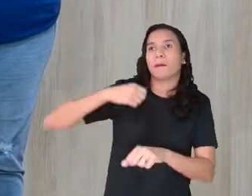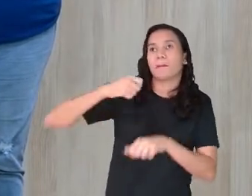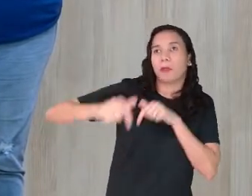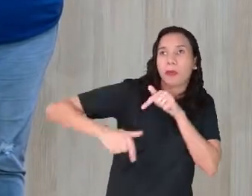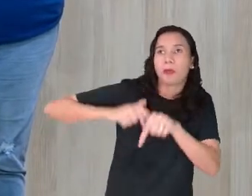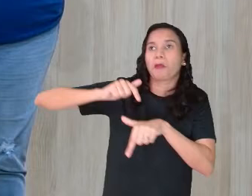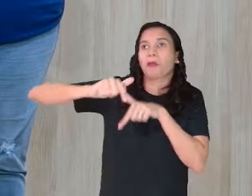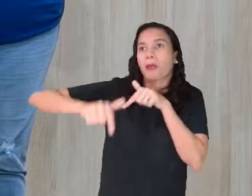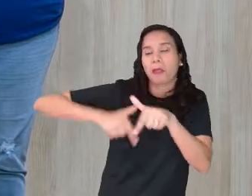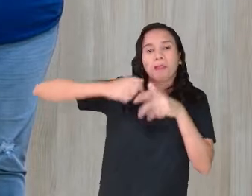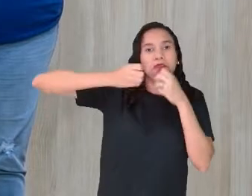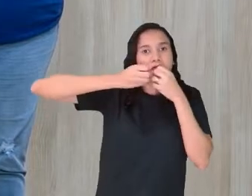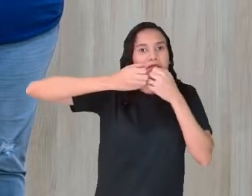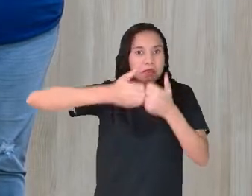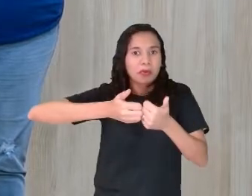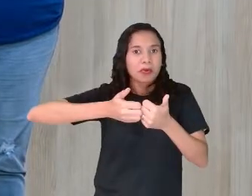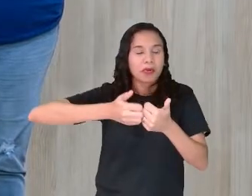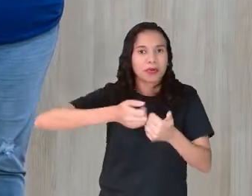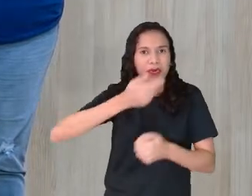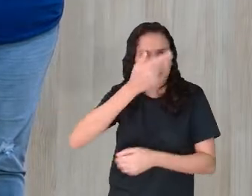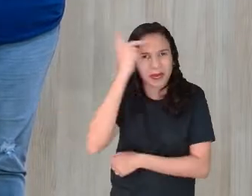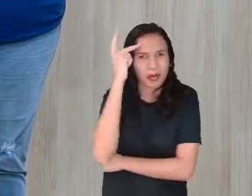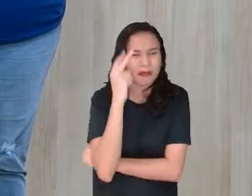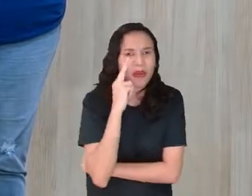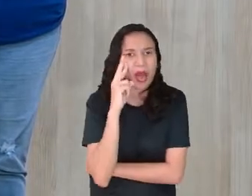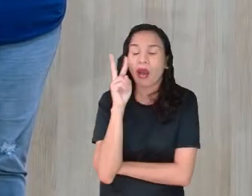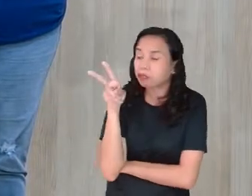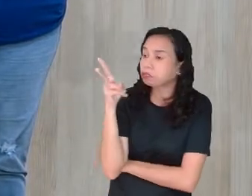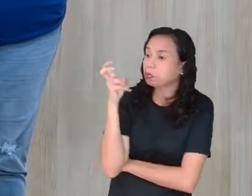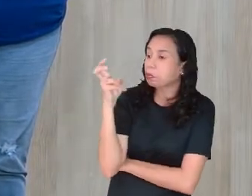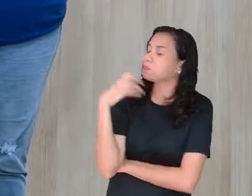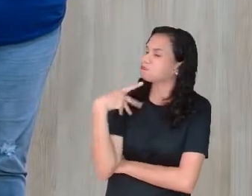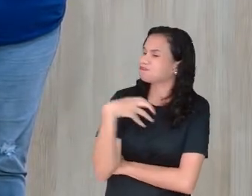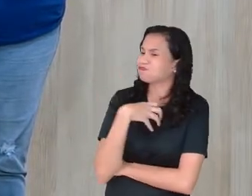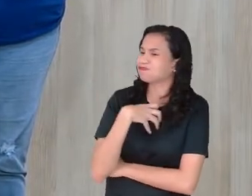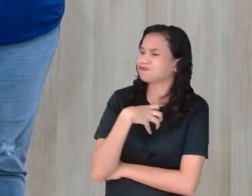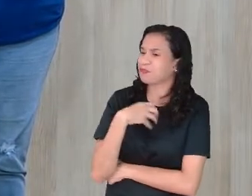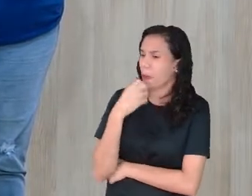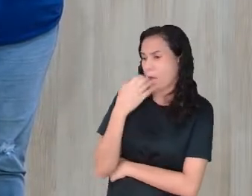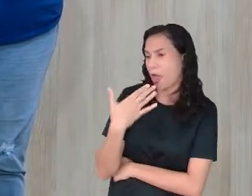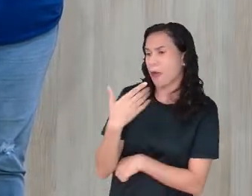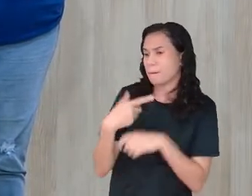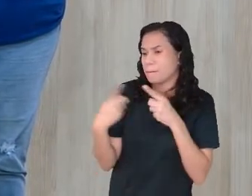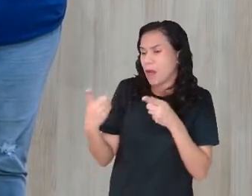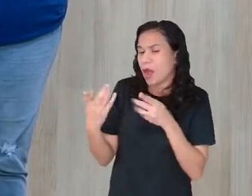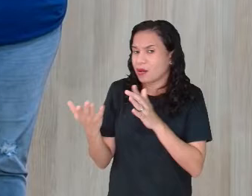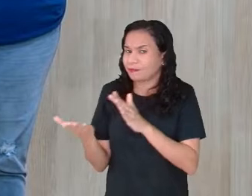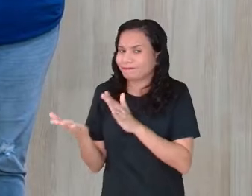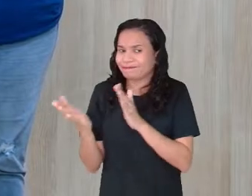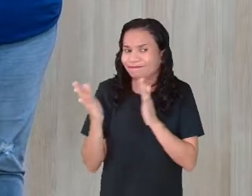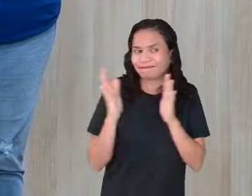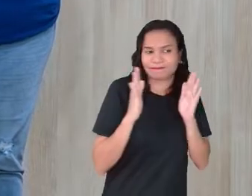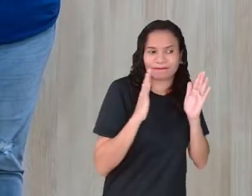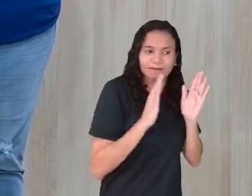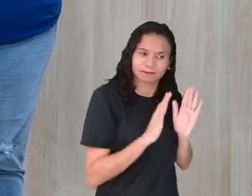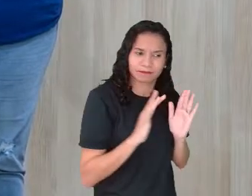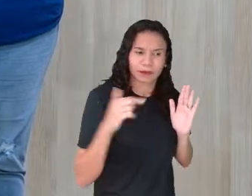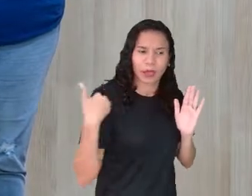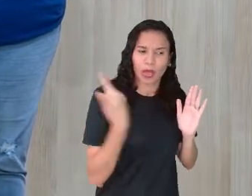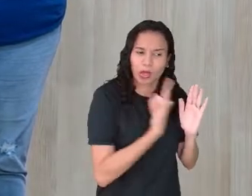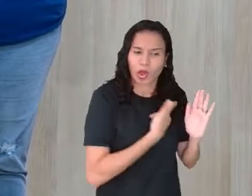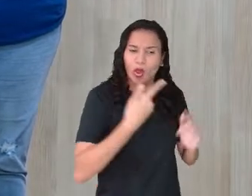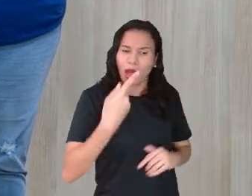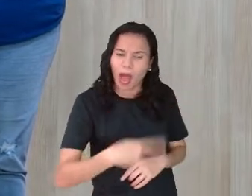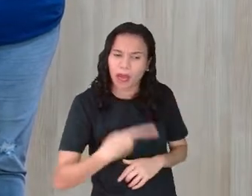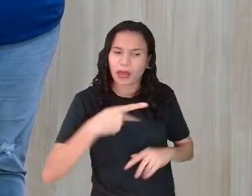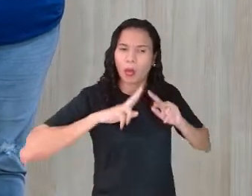funcionando bem, né? Se você olhar por um lado, pode até estar funcionando bem, mas olhando pelo lado da gente aqui, né,